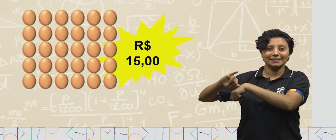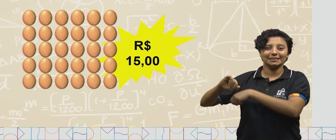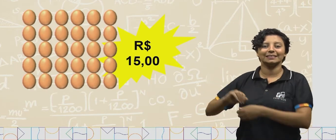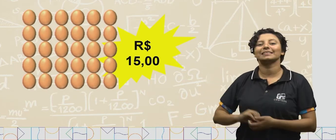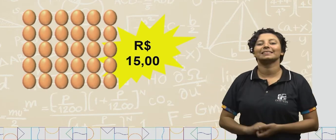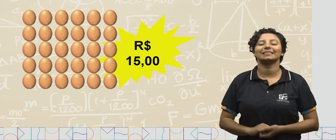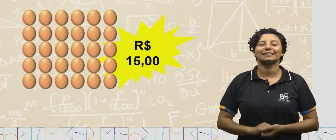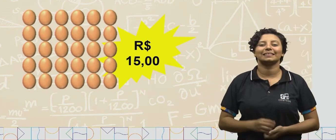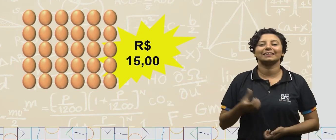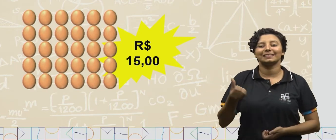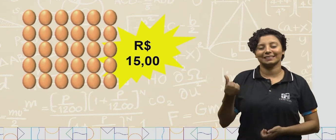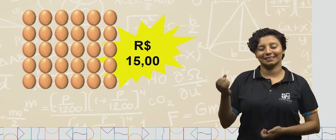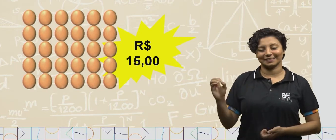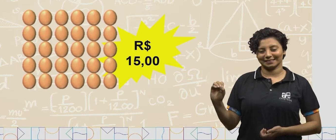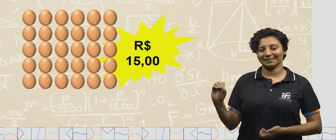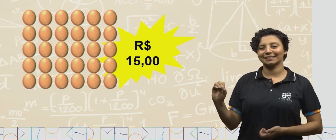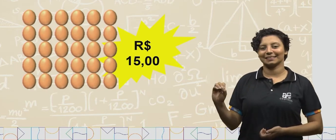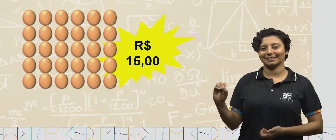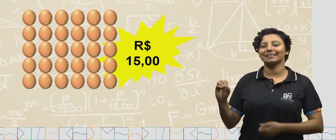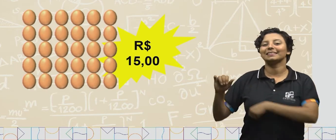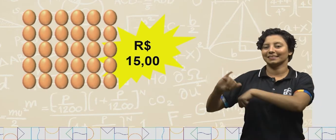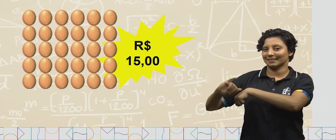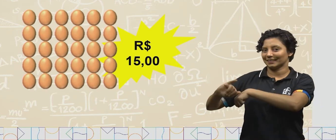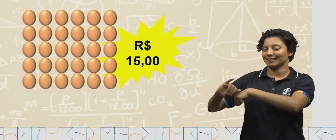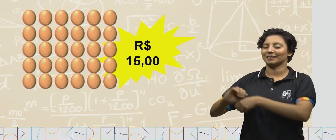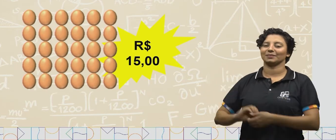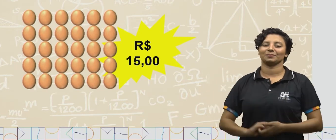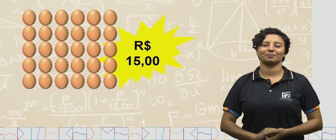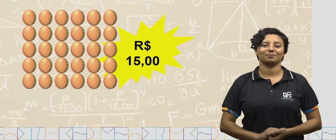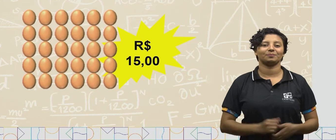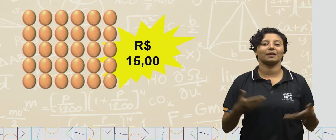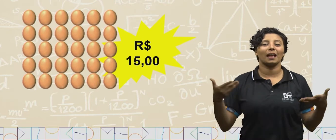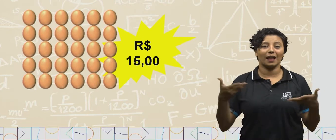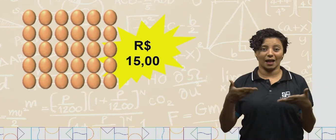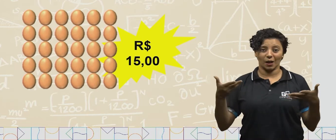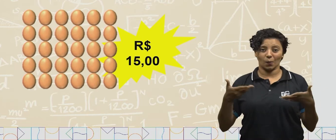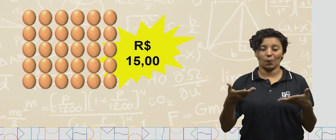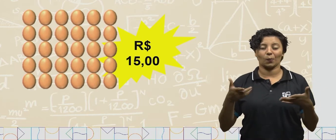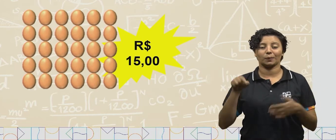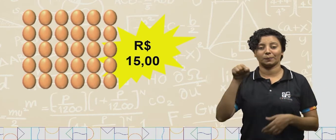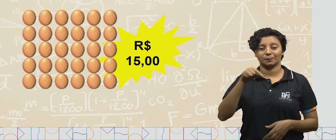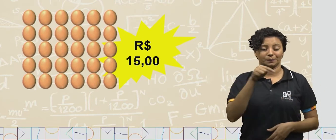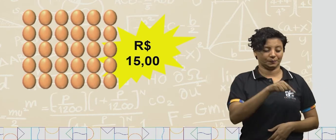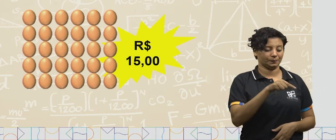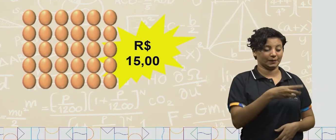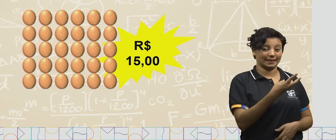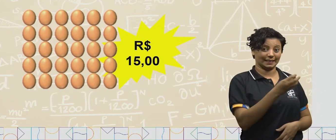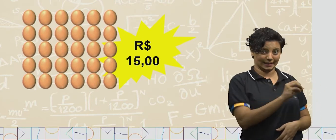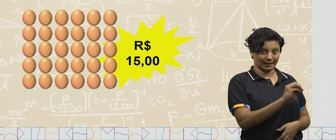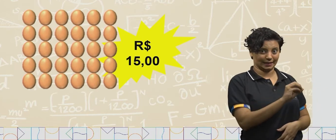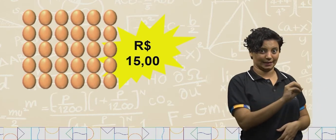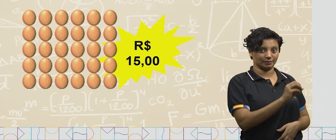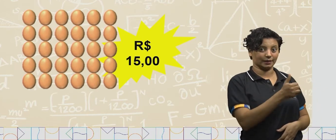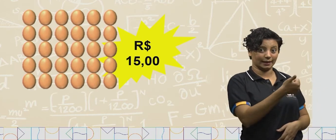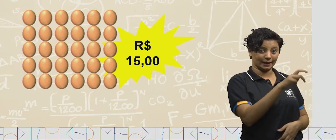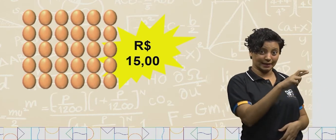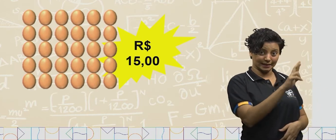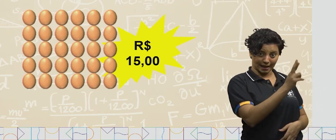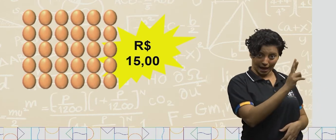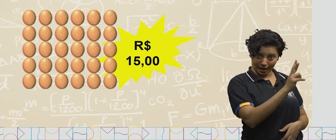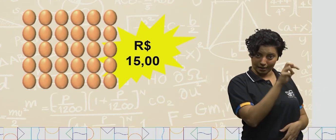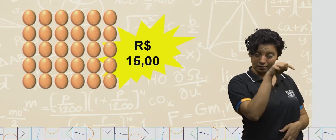tela. 60 centavos. Agora, na minha cartela com 30 ovos, ao preço